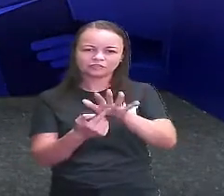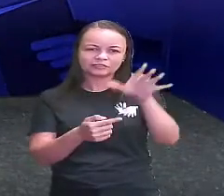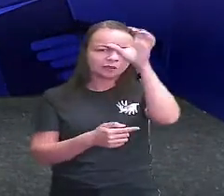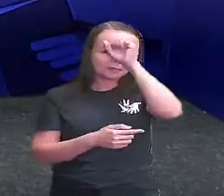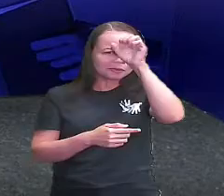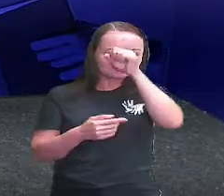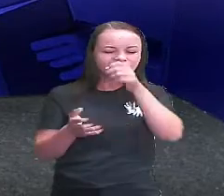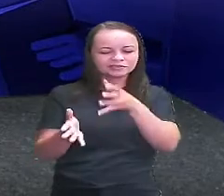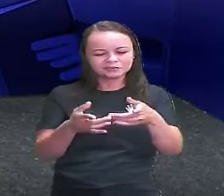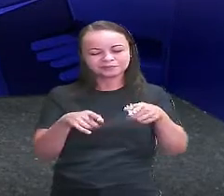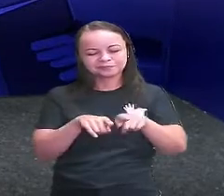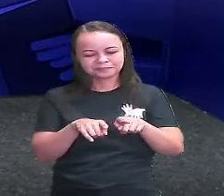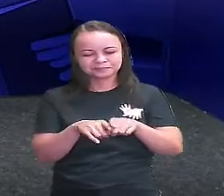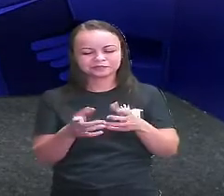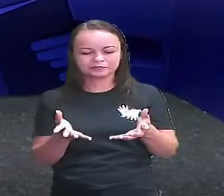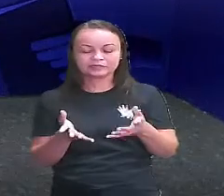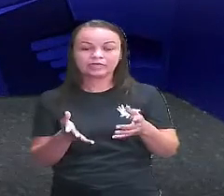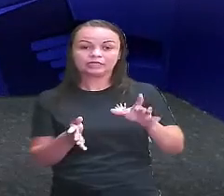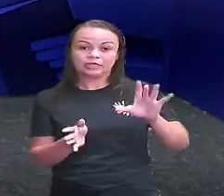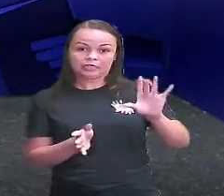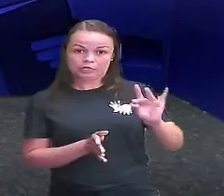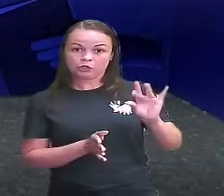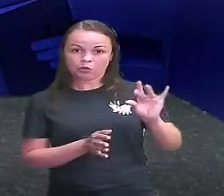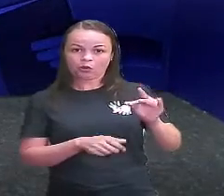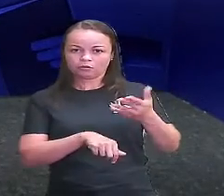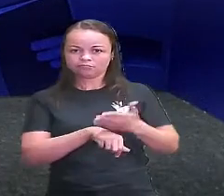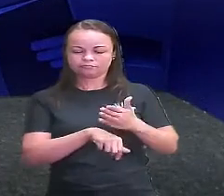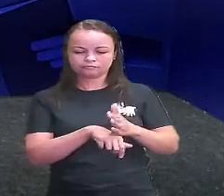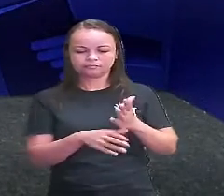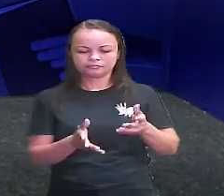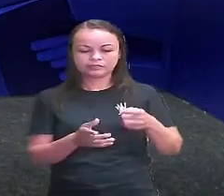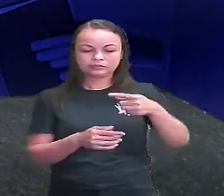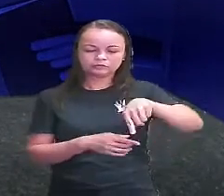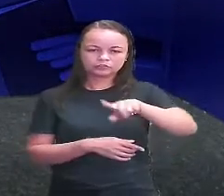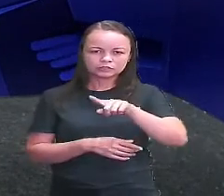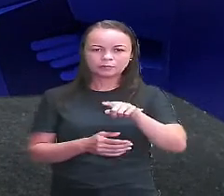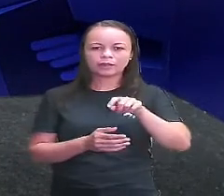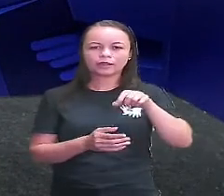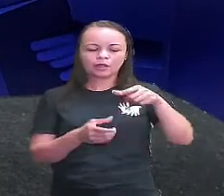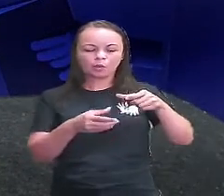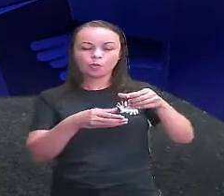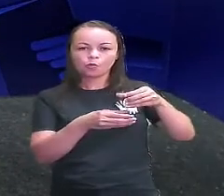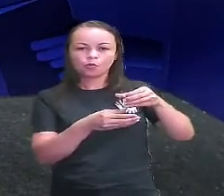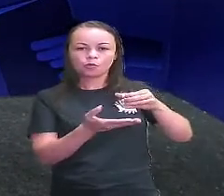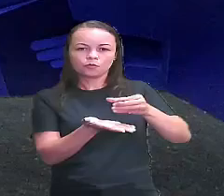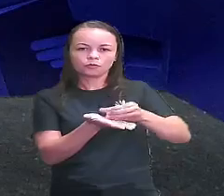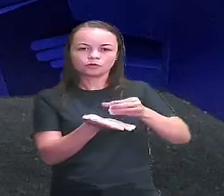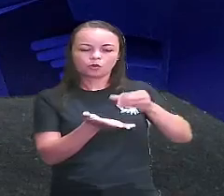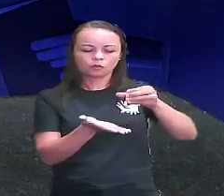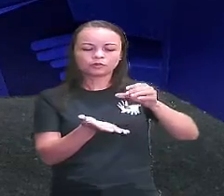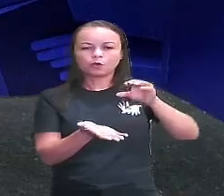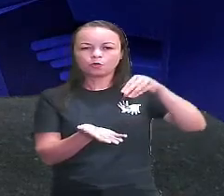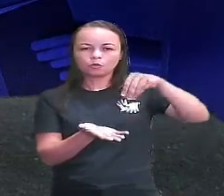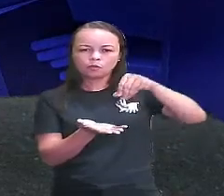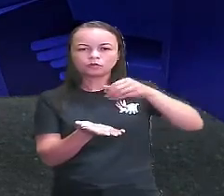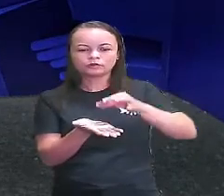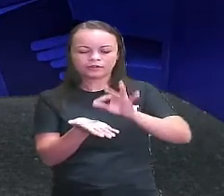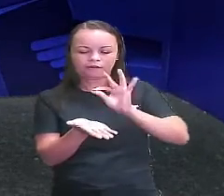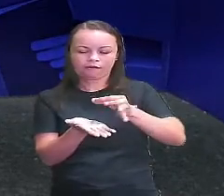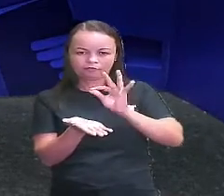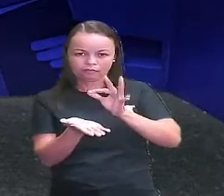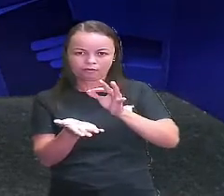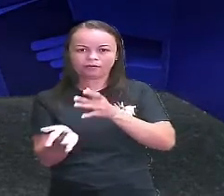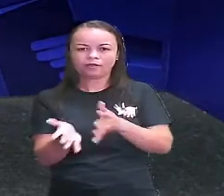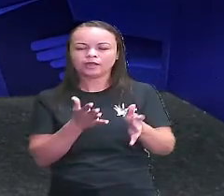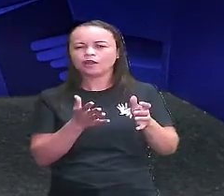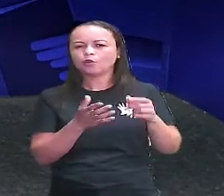misturinha eu já coloquei a cola, tá bom? Então, você vai pegar um potinho, vai colocar um pouquinho de pó de café, no outro um pouquinho